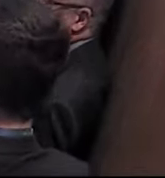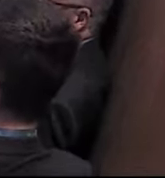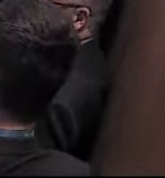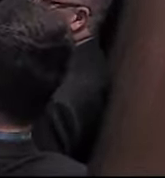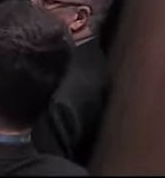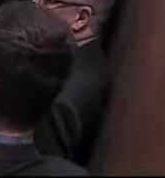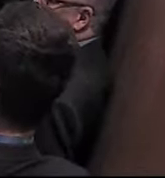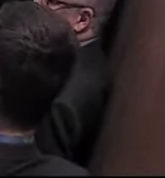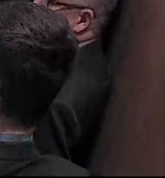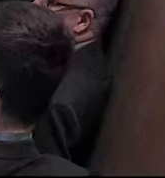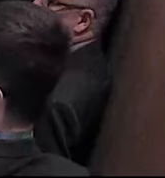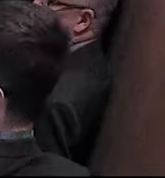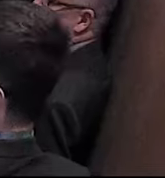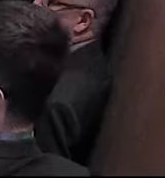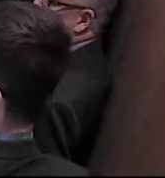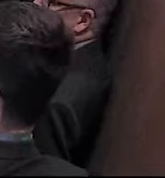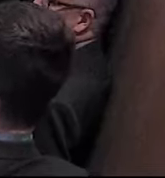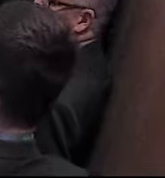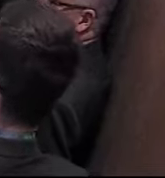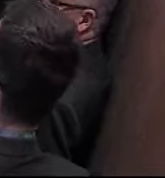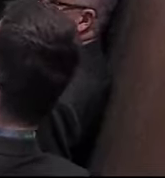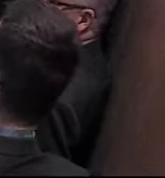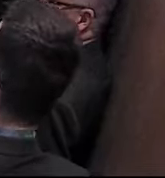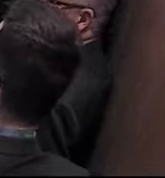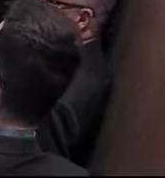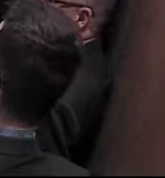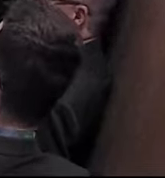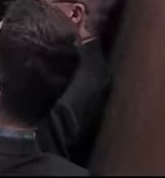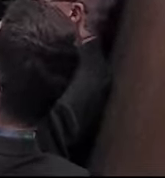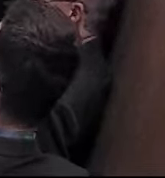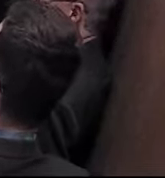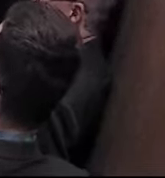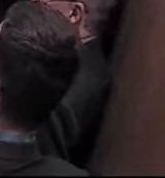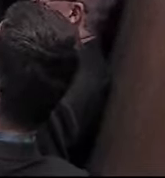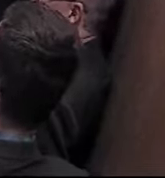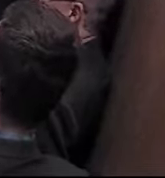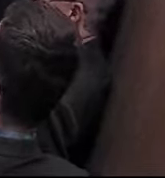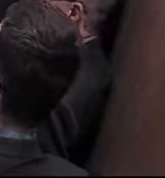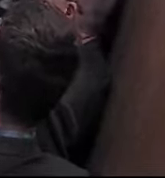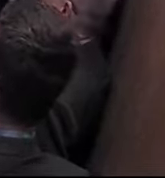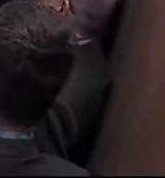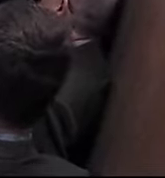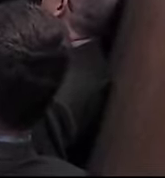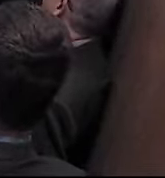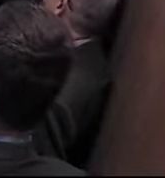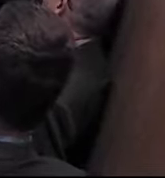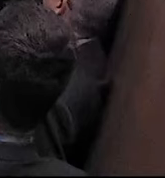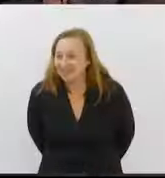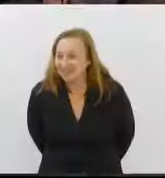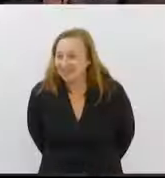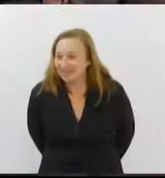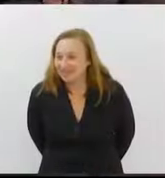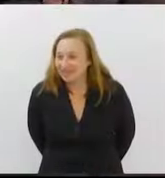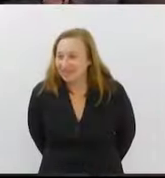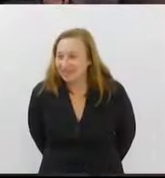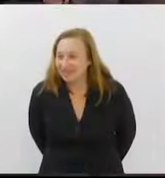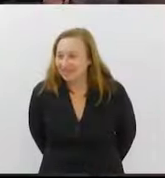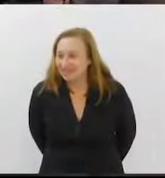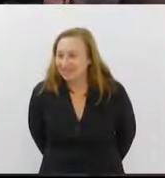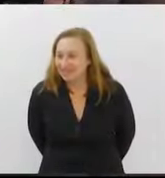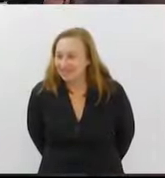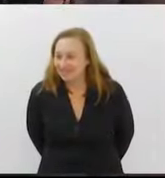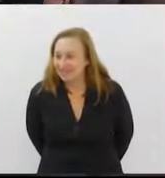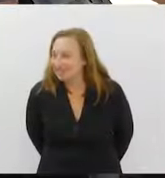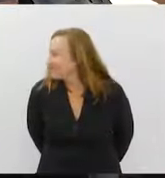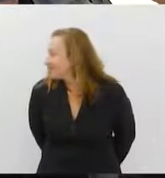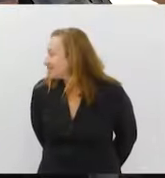por gentileza, deputado Luiz Paulo. Senhor presidente, era sobre o cartão de vacinação do animal, mas como está em primeira,